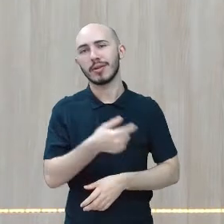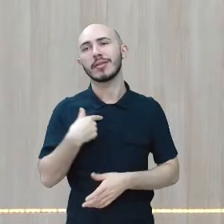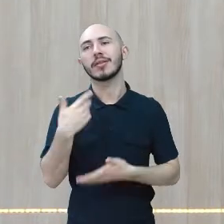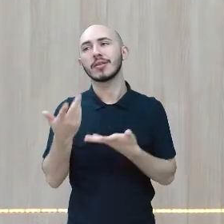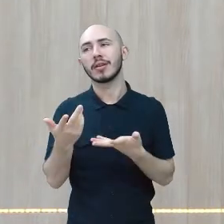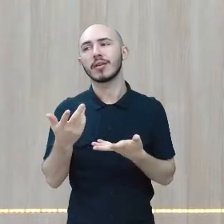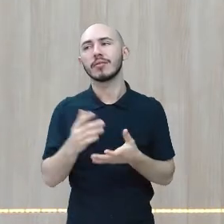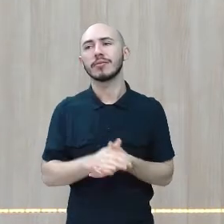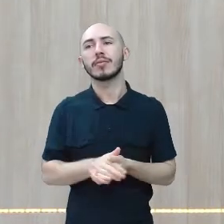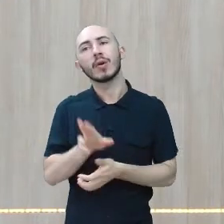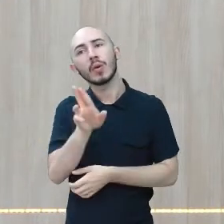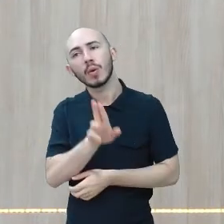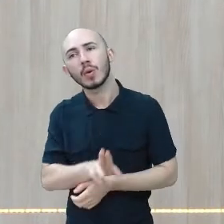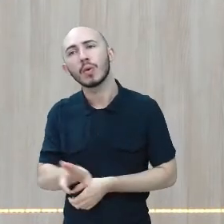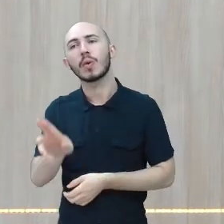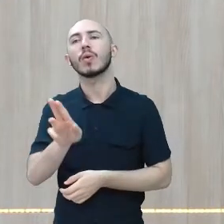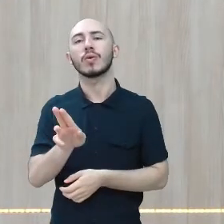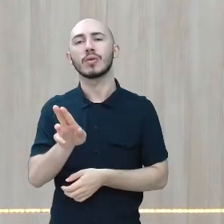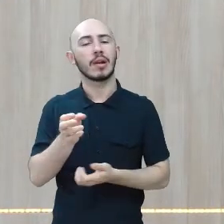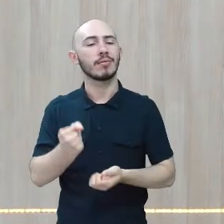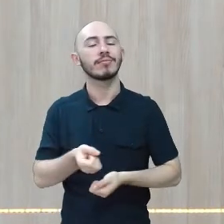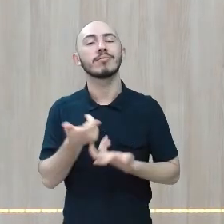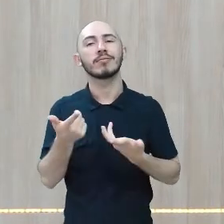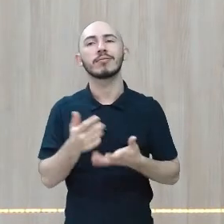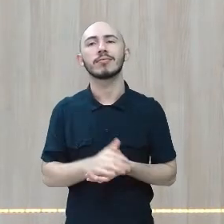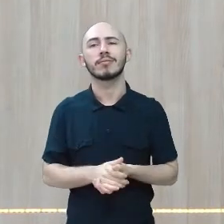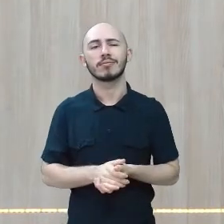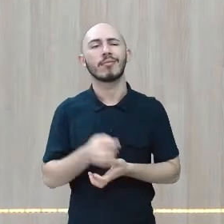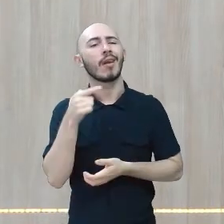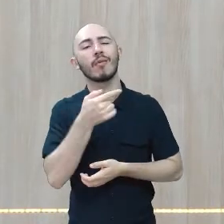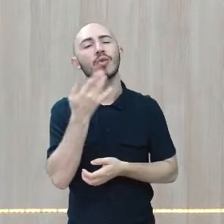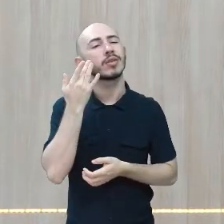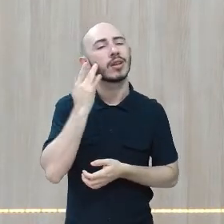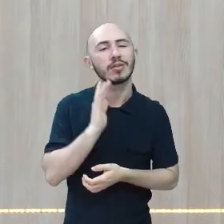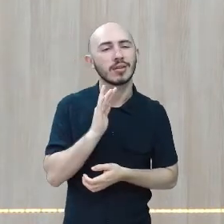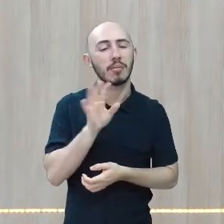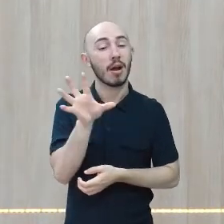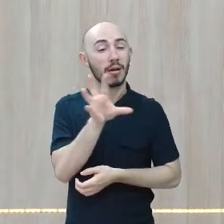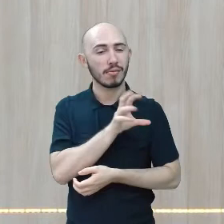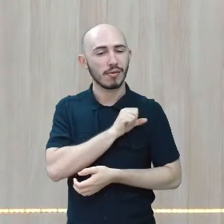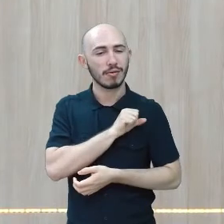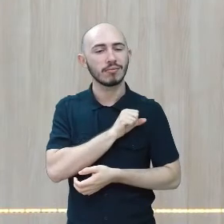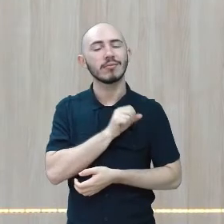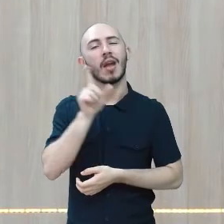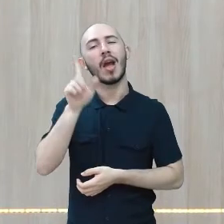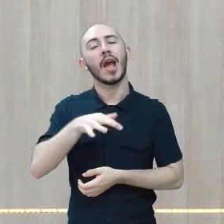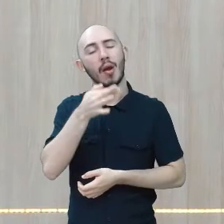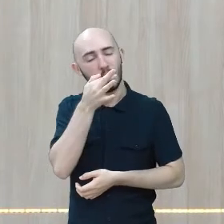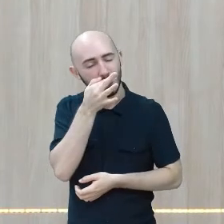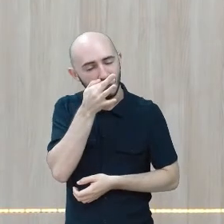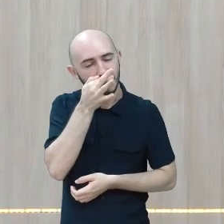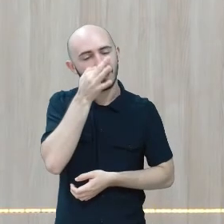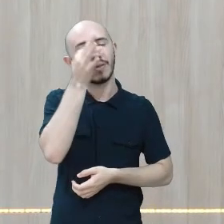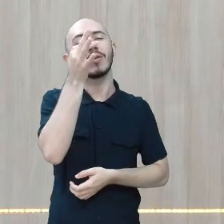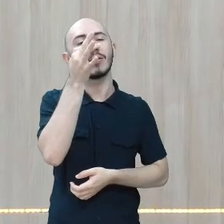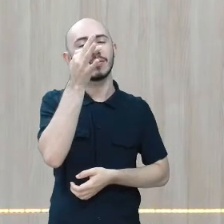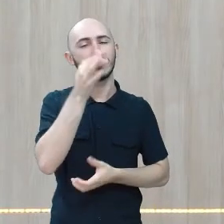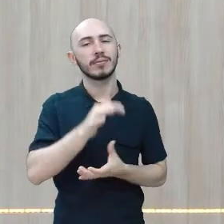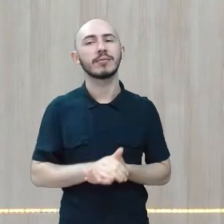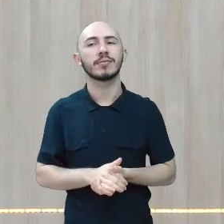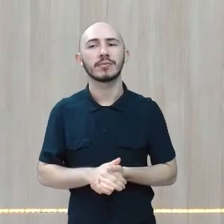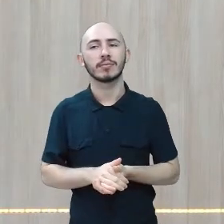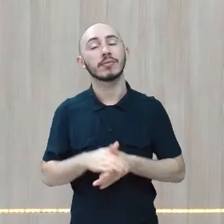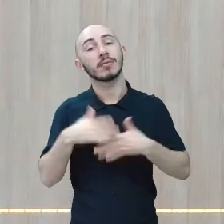aí usamos esta expressão, né? Você não sabe que o amor é como uma flor, né? Se ela